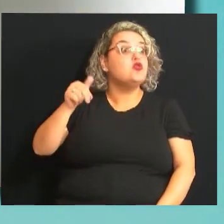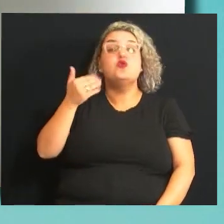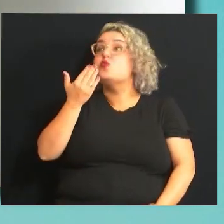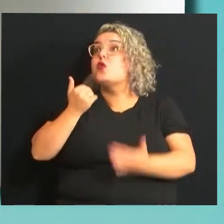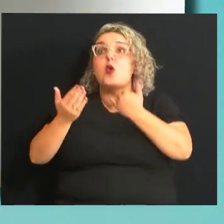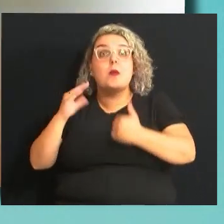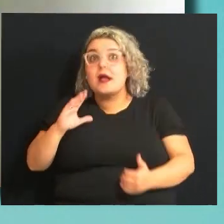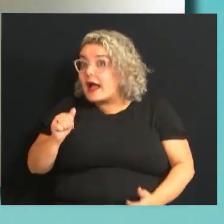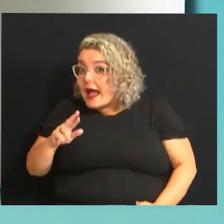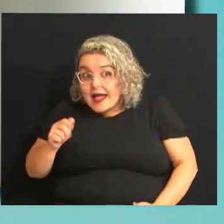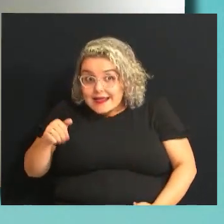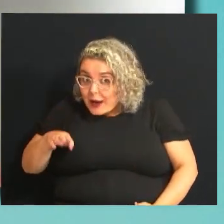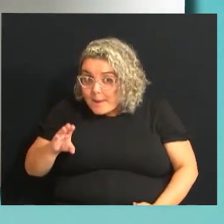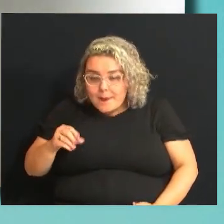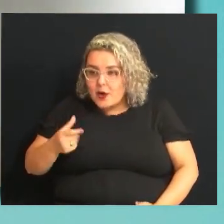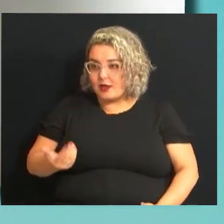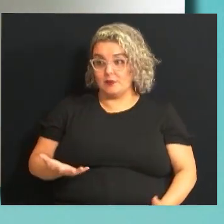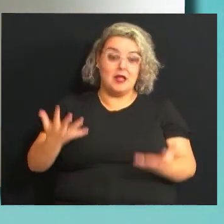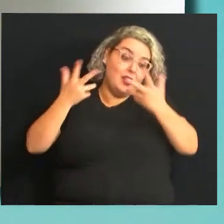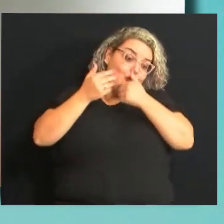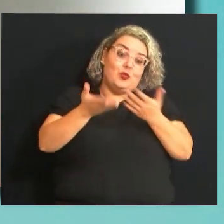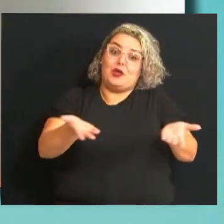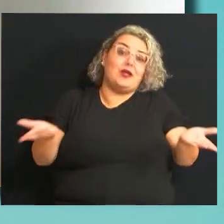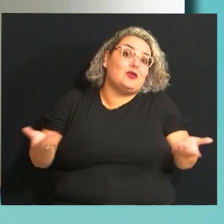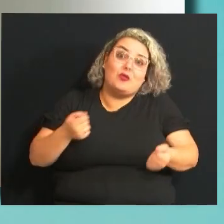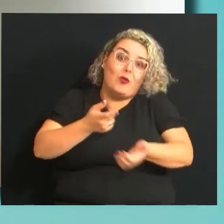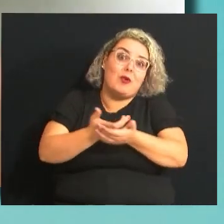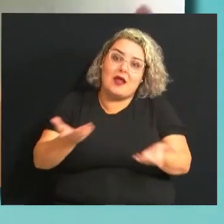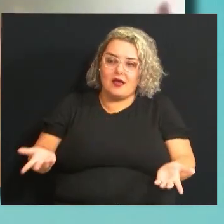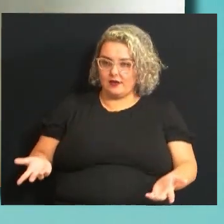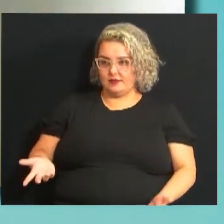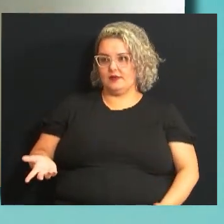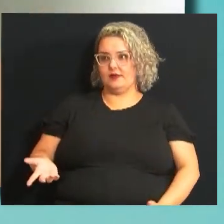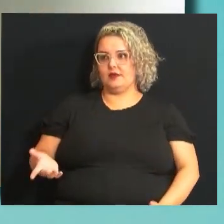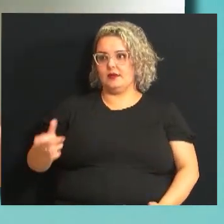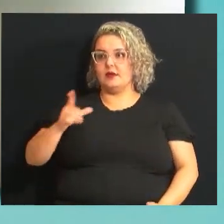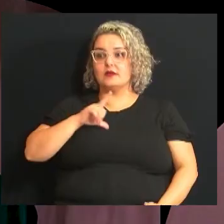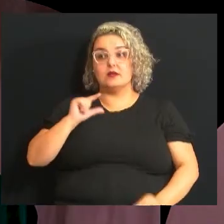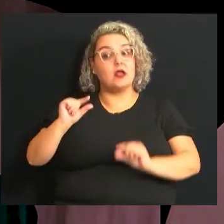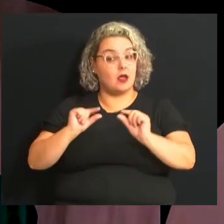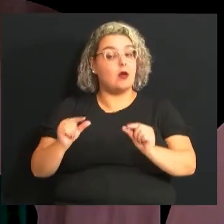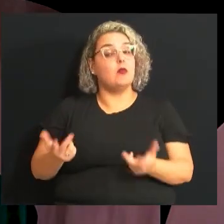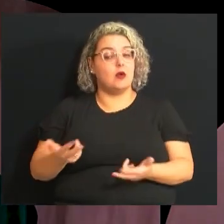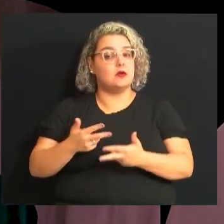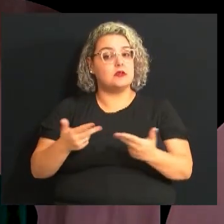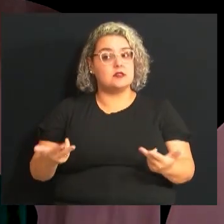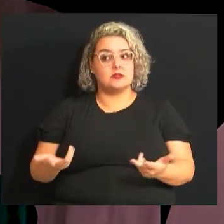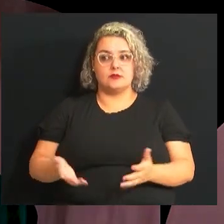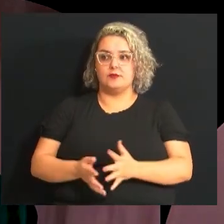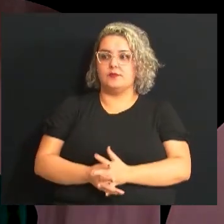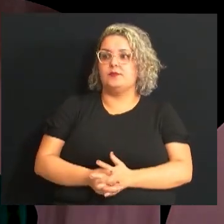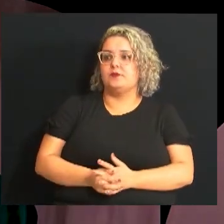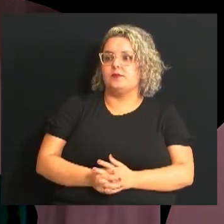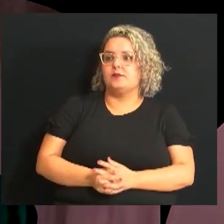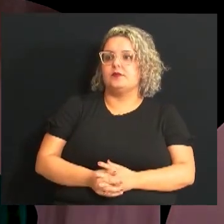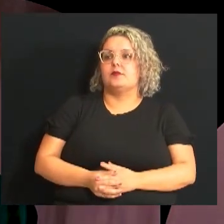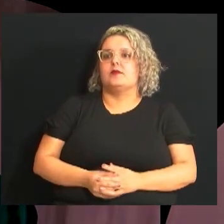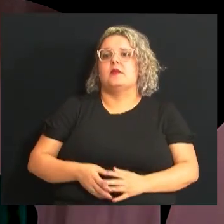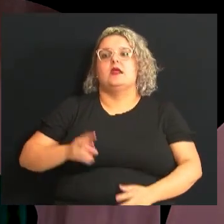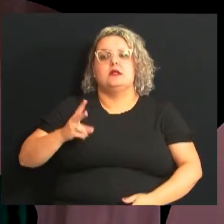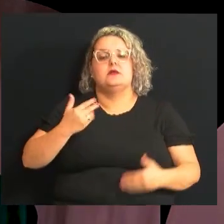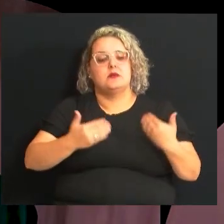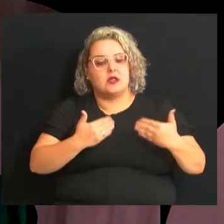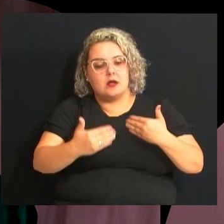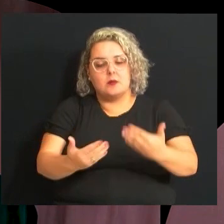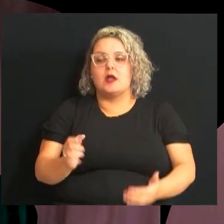sei lá, carambola, e daí eu chego em casa e penso, nossa, eu nunca comi carambola, não quero carambola, mas é tão bonito. Então, assim, tem um